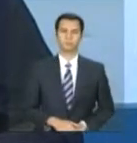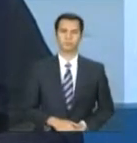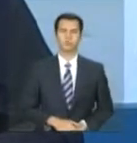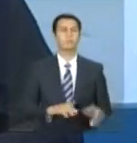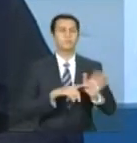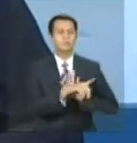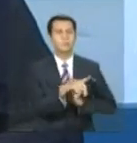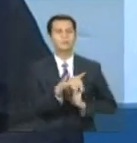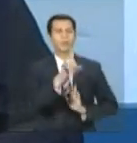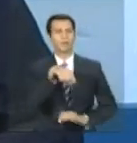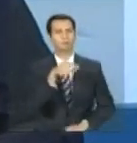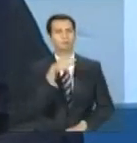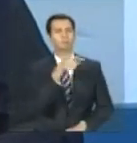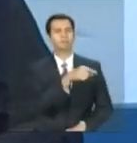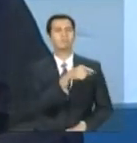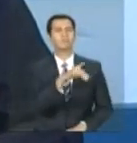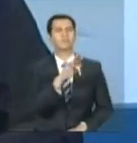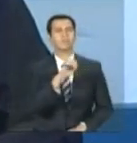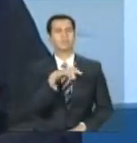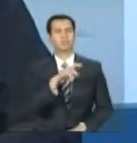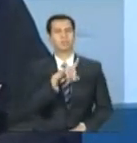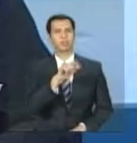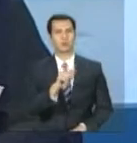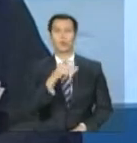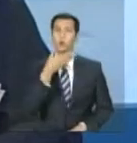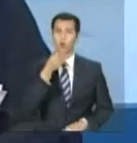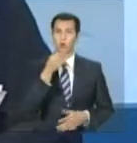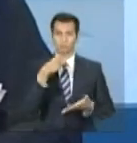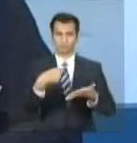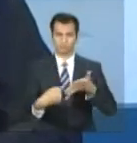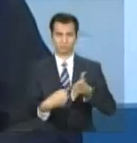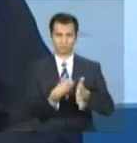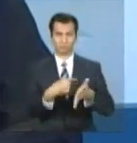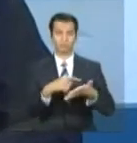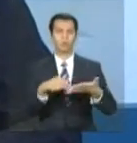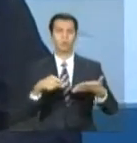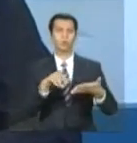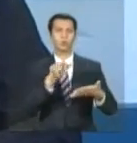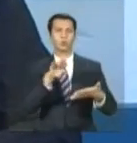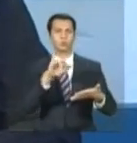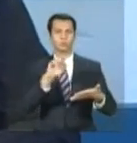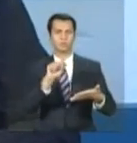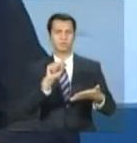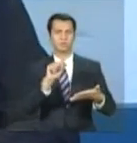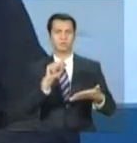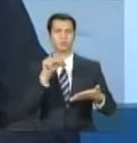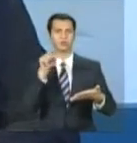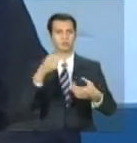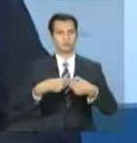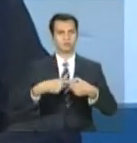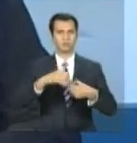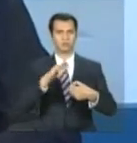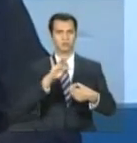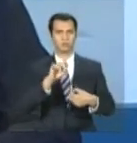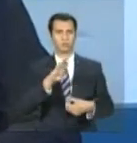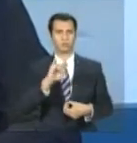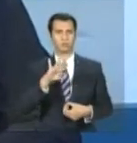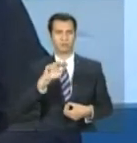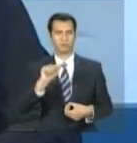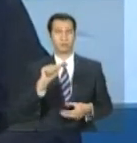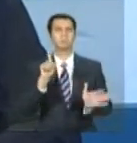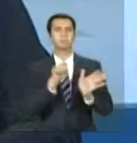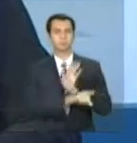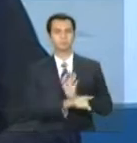Fernanda. Fernanda, Luiz Antônio de Tubiara, não sei a função, mas enfim. O processo de